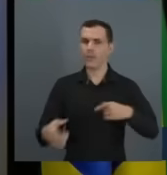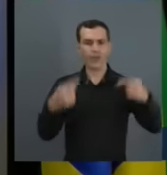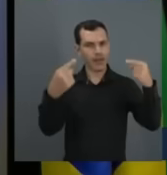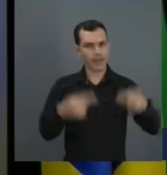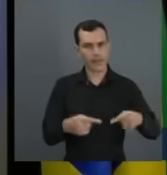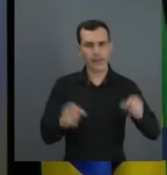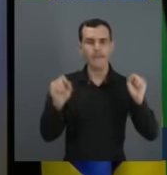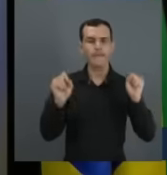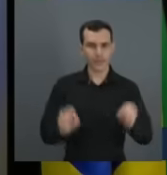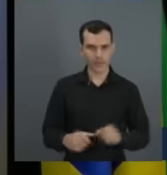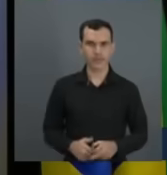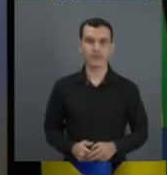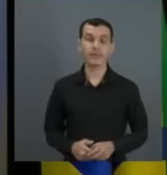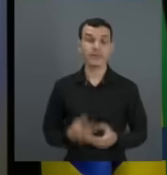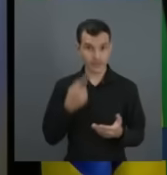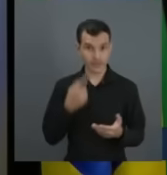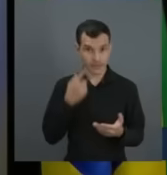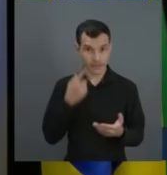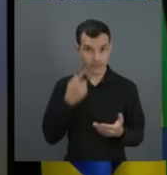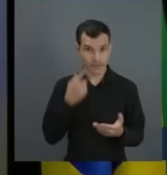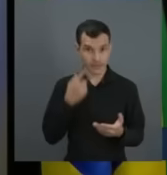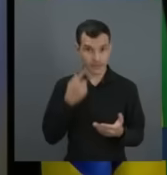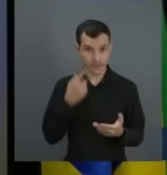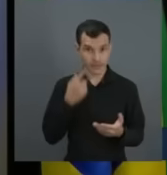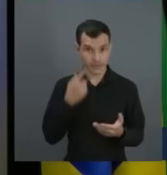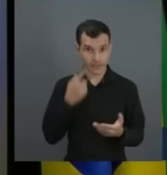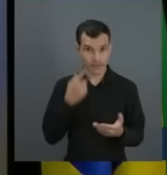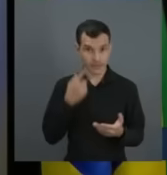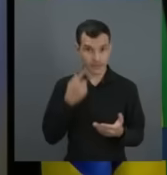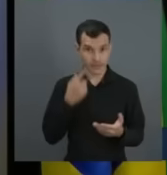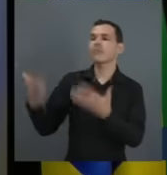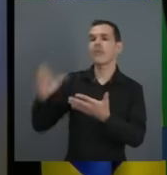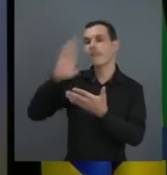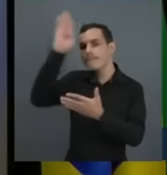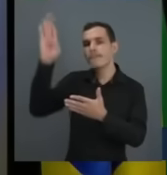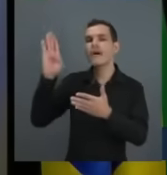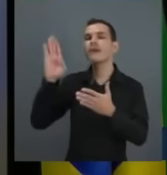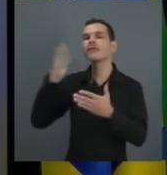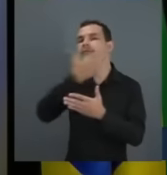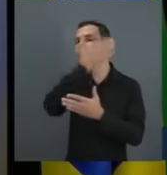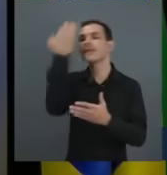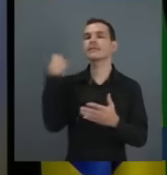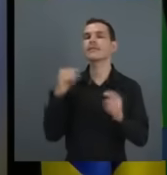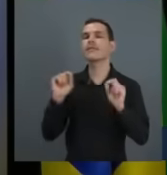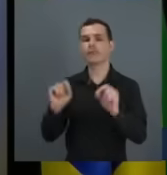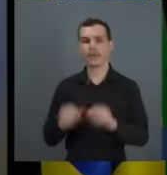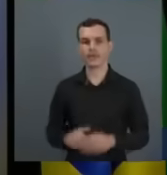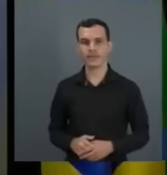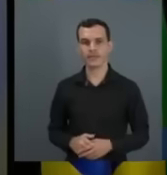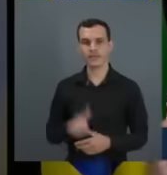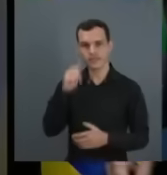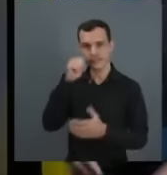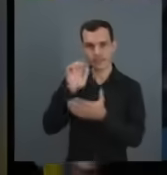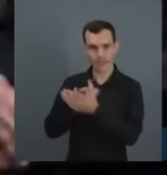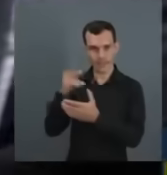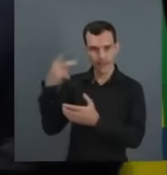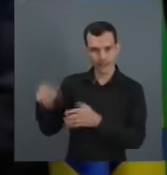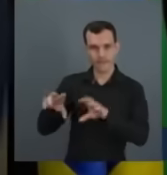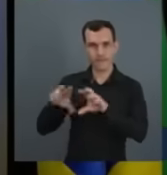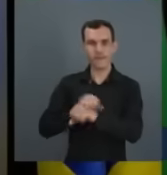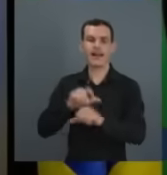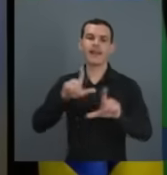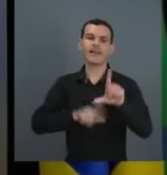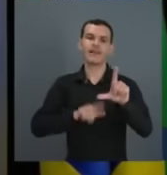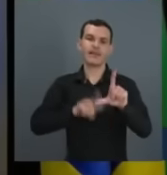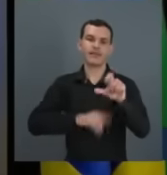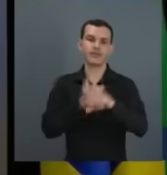É mole ou quer mais? Ele deixou de explicar o mais importante. A formação dela é em letras e o doutorado